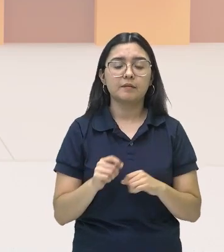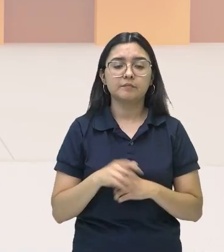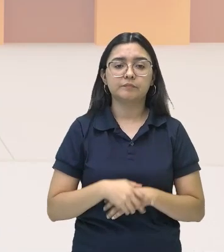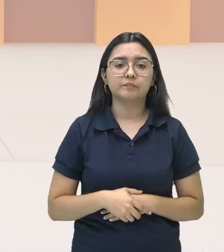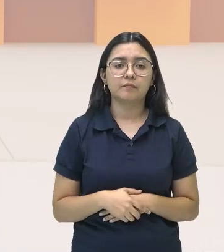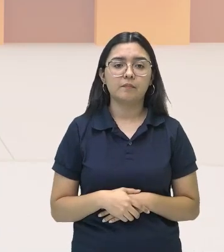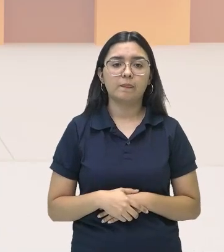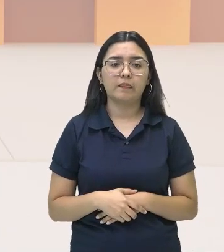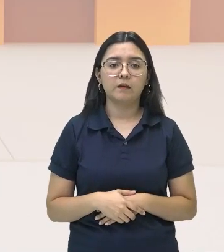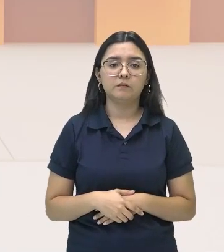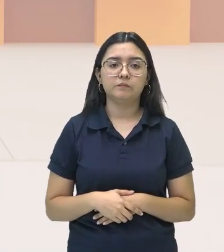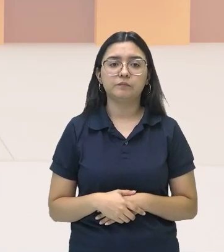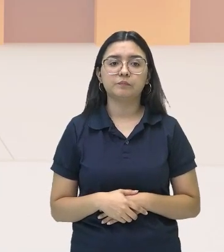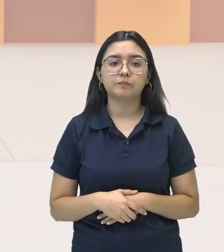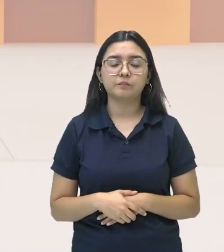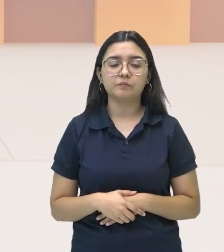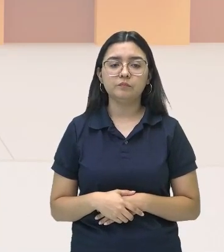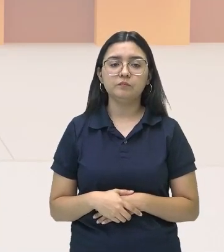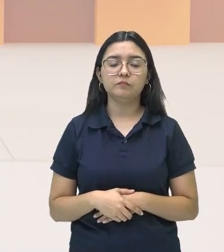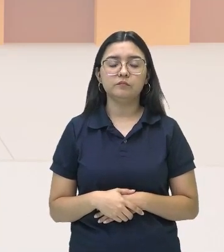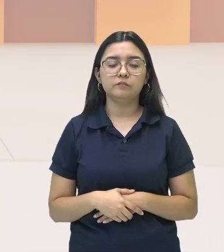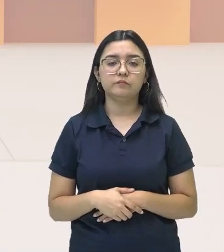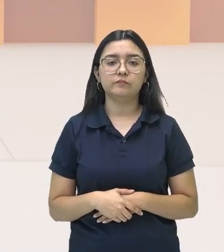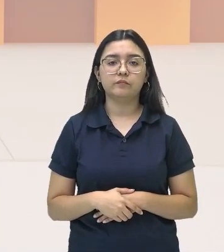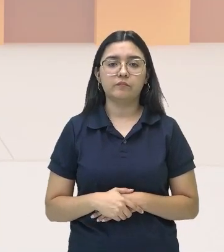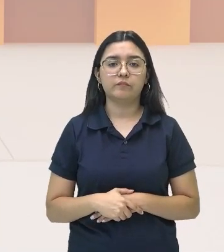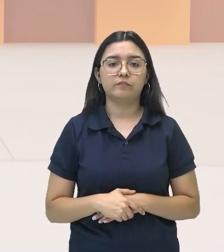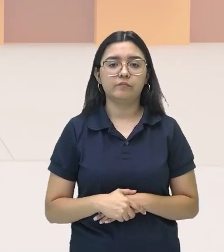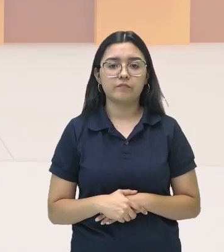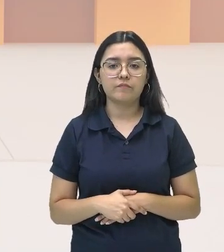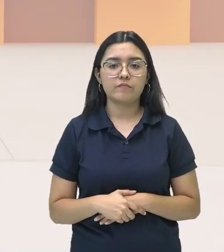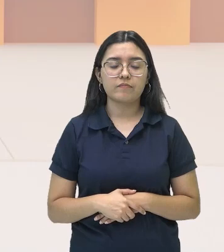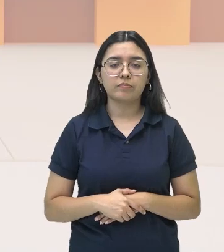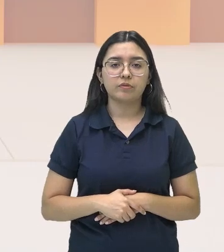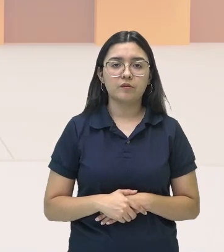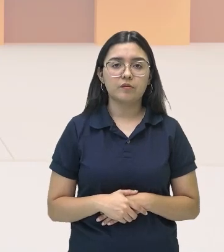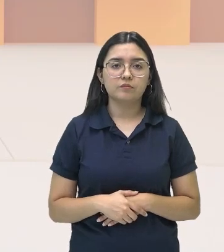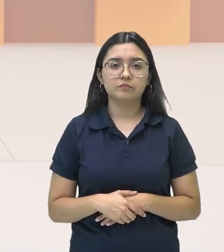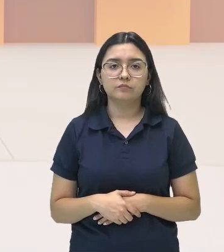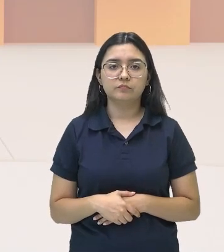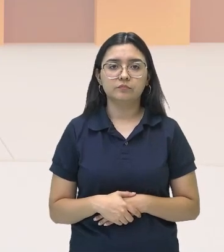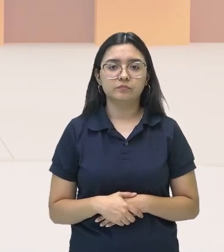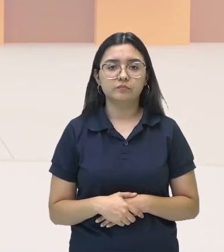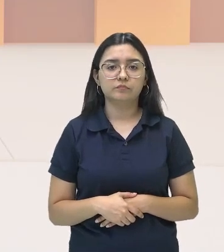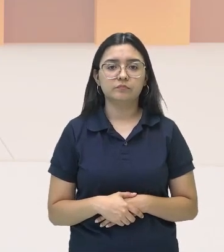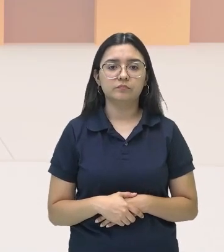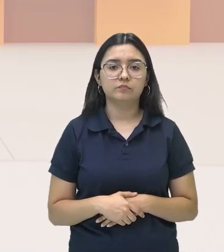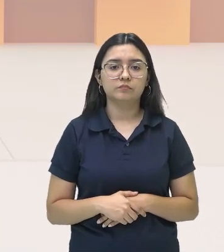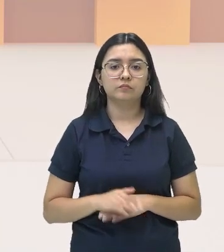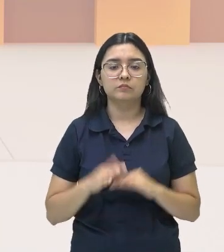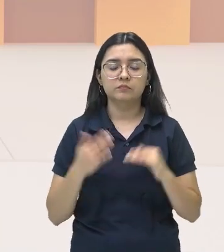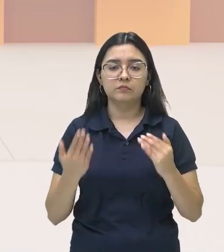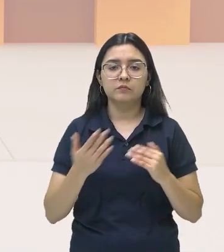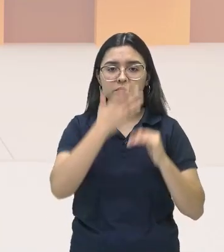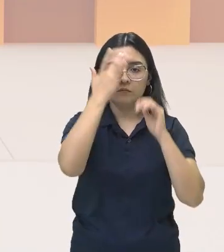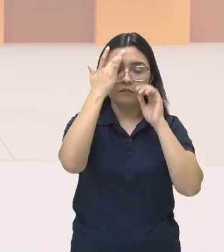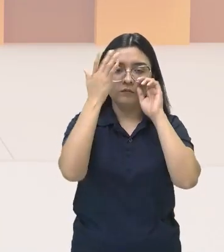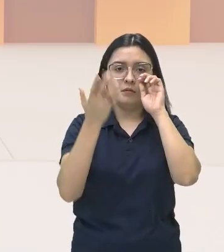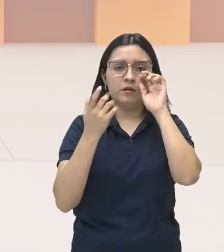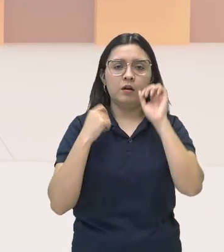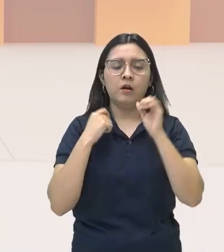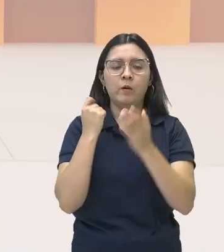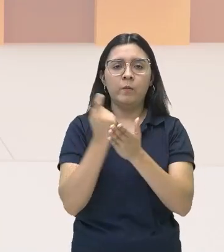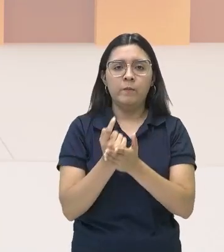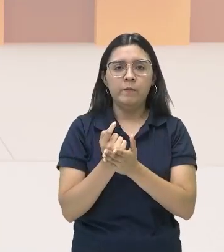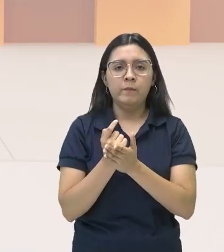não conta para, né, o mercado, né, para quem quer comprar em grande quantidade o seu